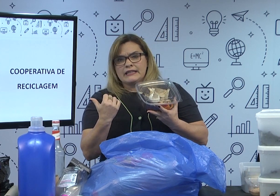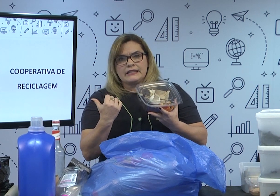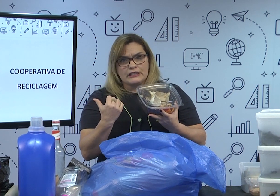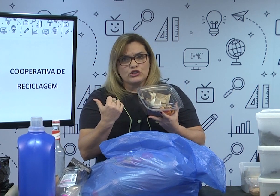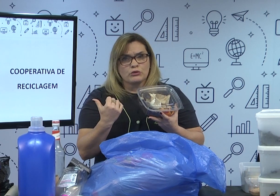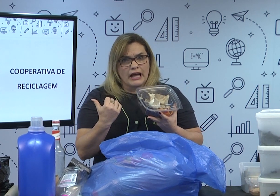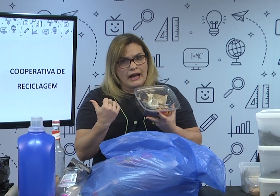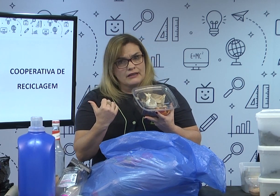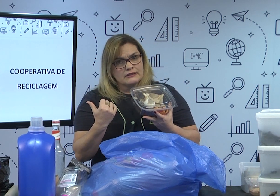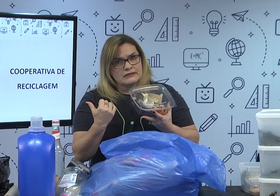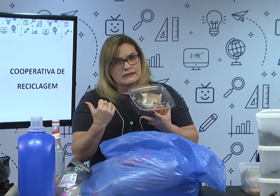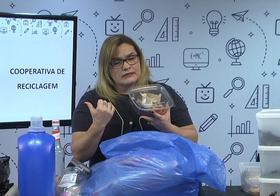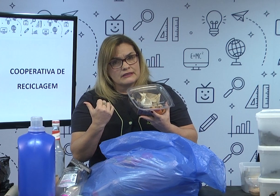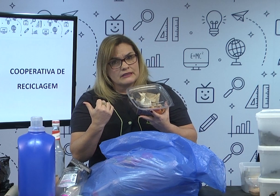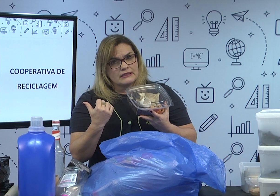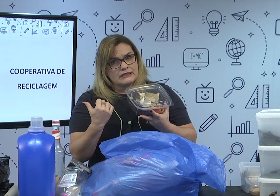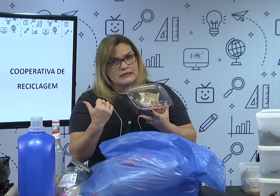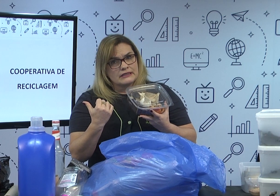Vai naquele lixo lá?